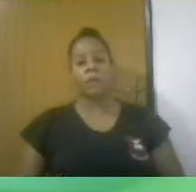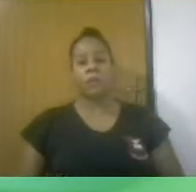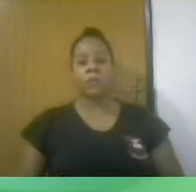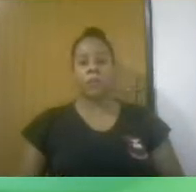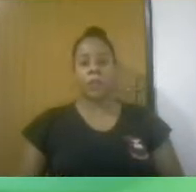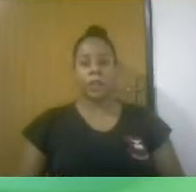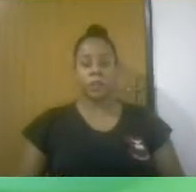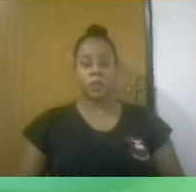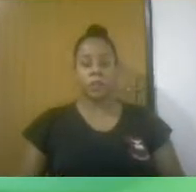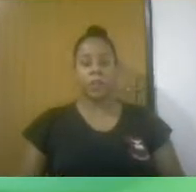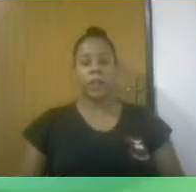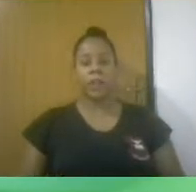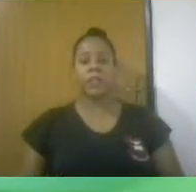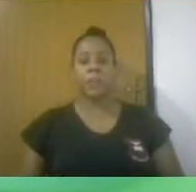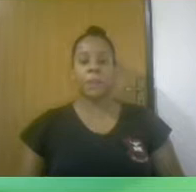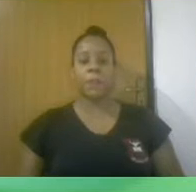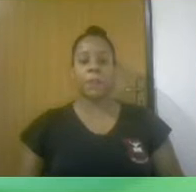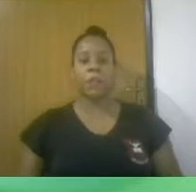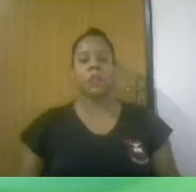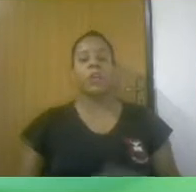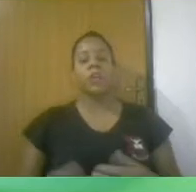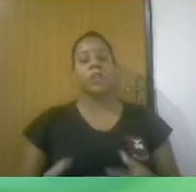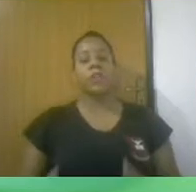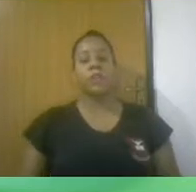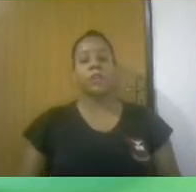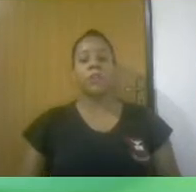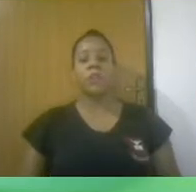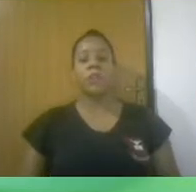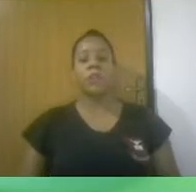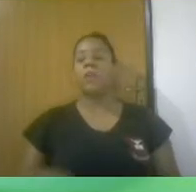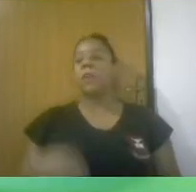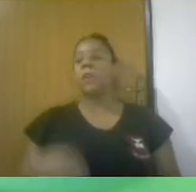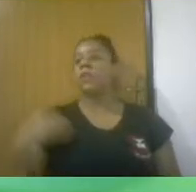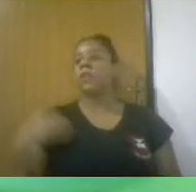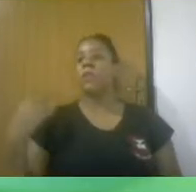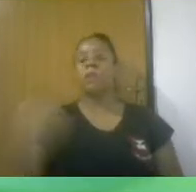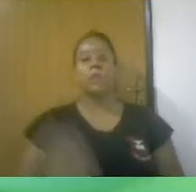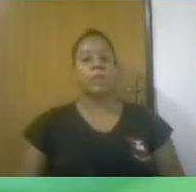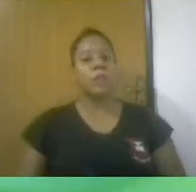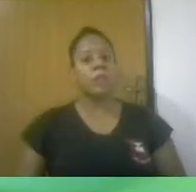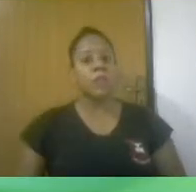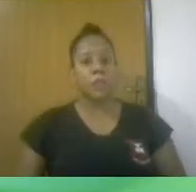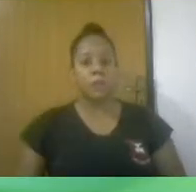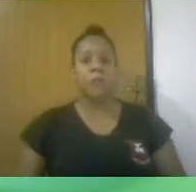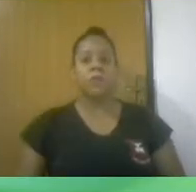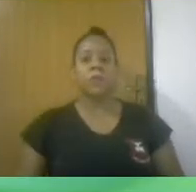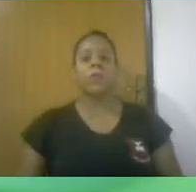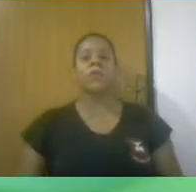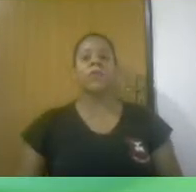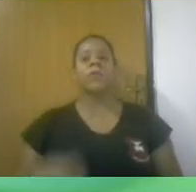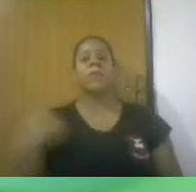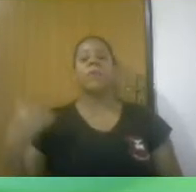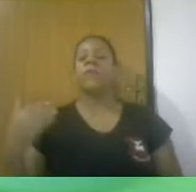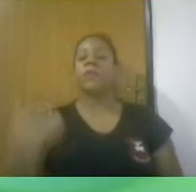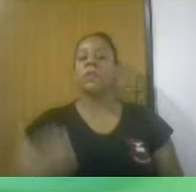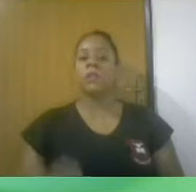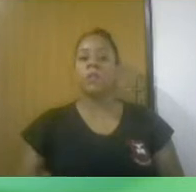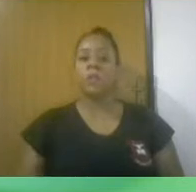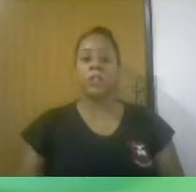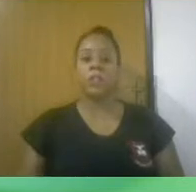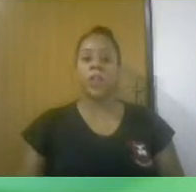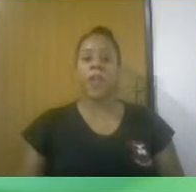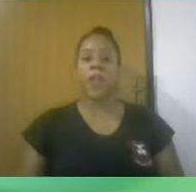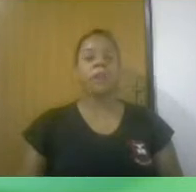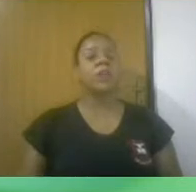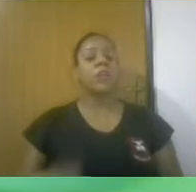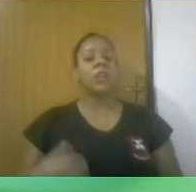que vieram o fracasso das capitanias? Justamente por isso. Estava acontecendo muitas invasões, estava acontecendo